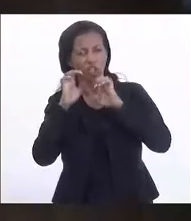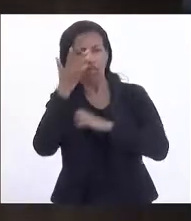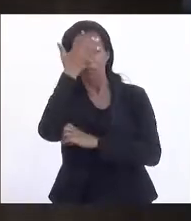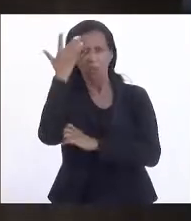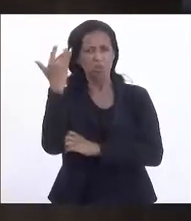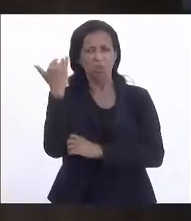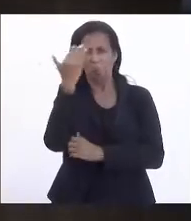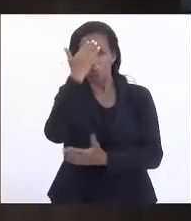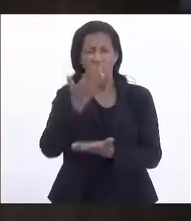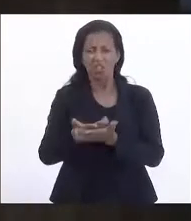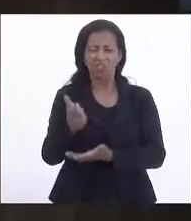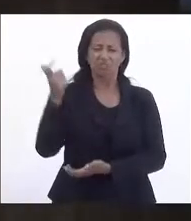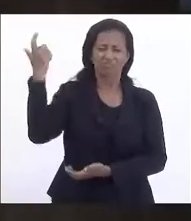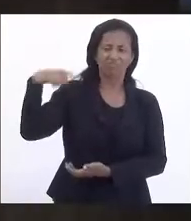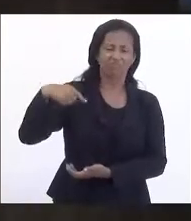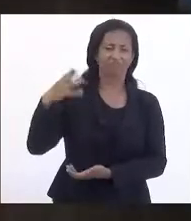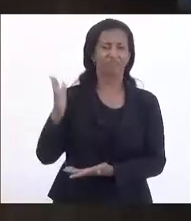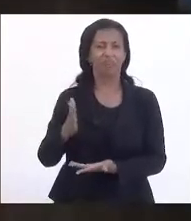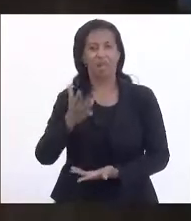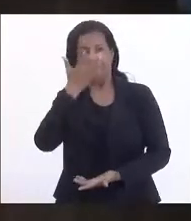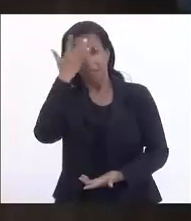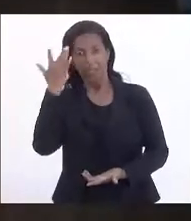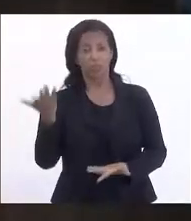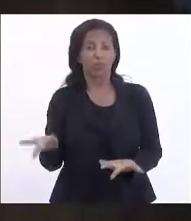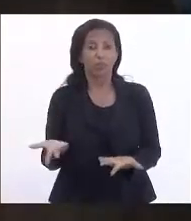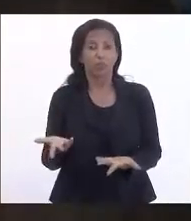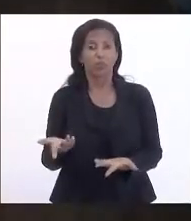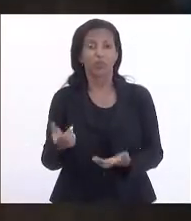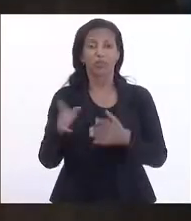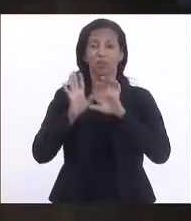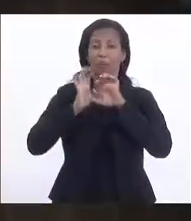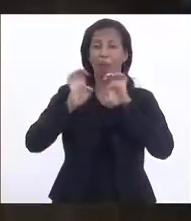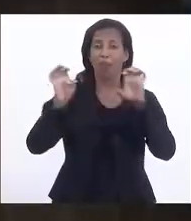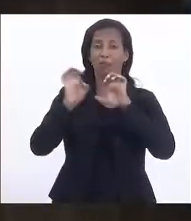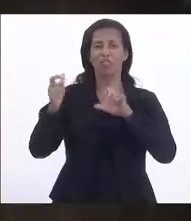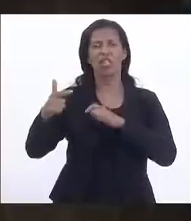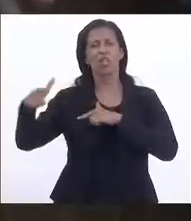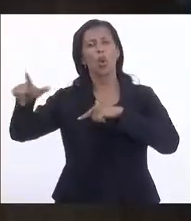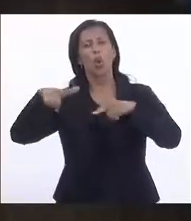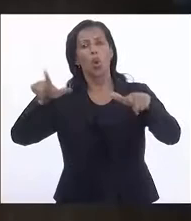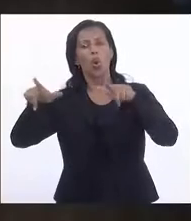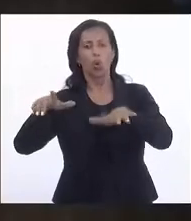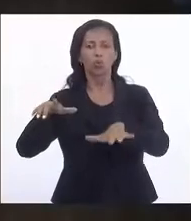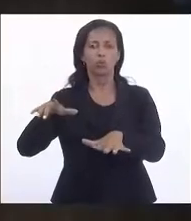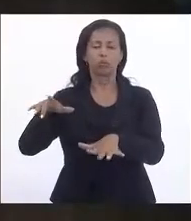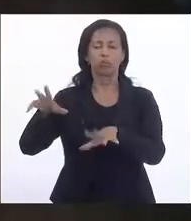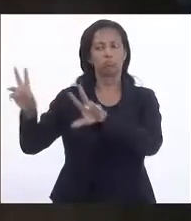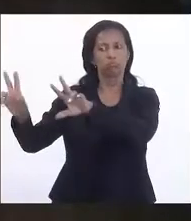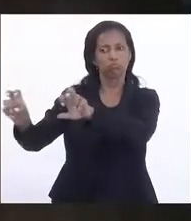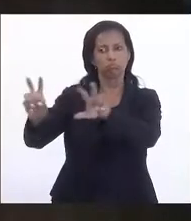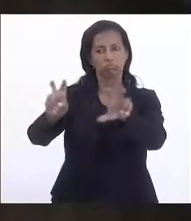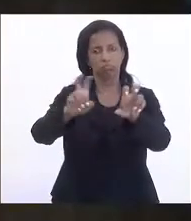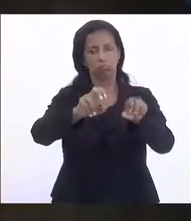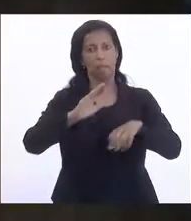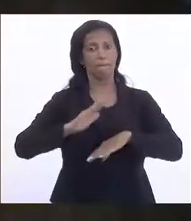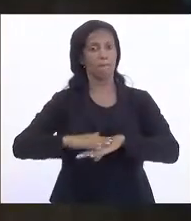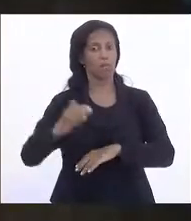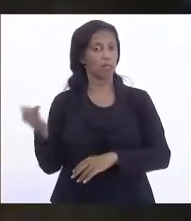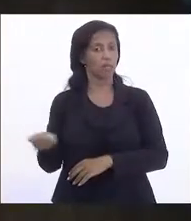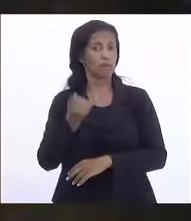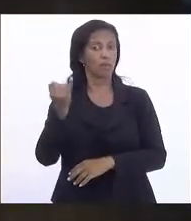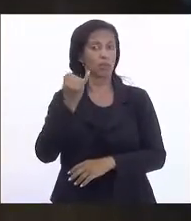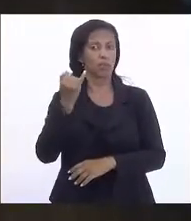acreditam no evangelho, os que defendem o evangelho em outras matizes, o mais importante é que